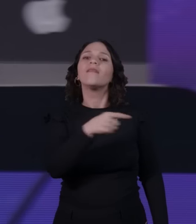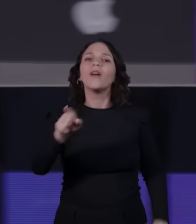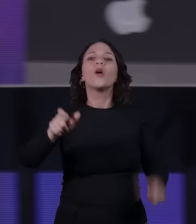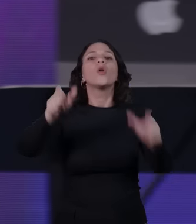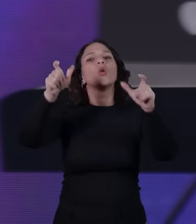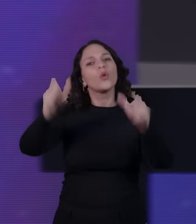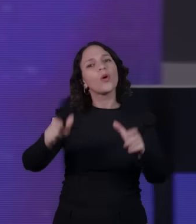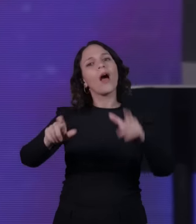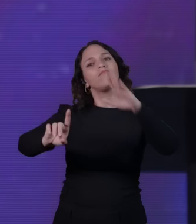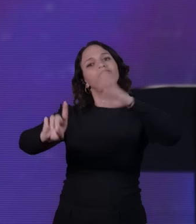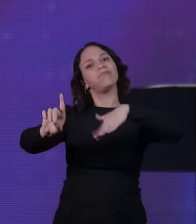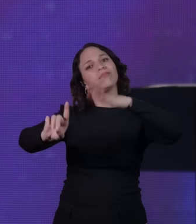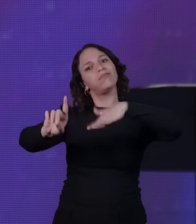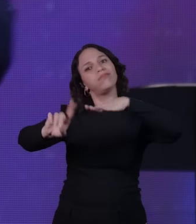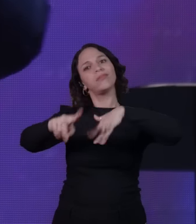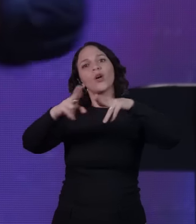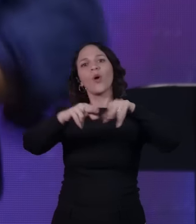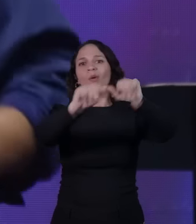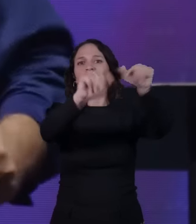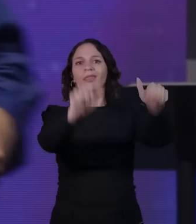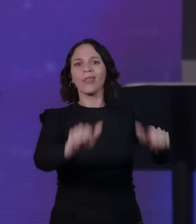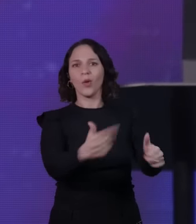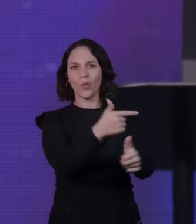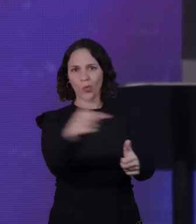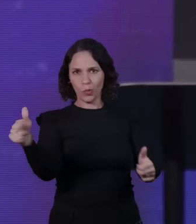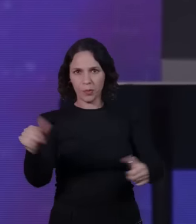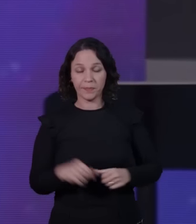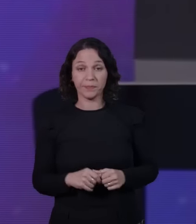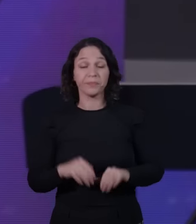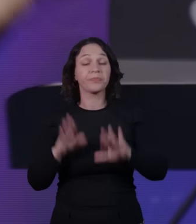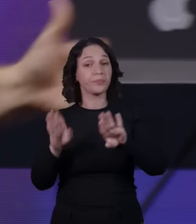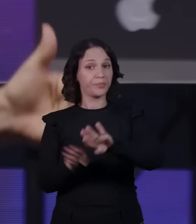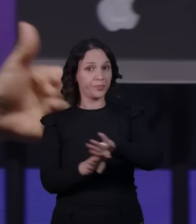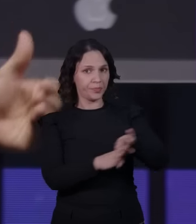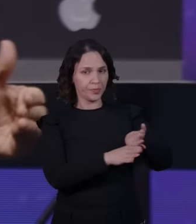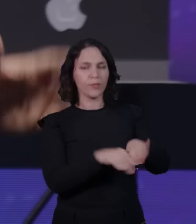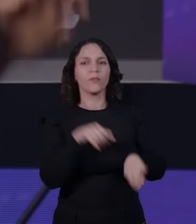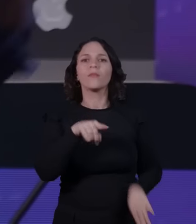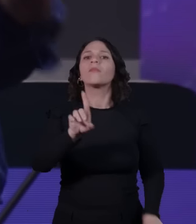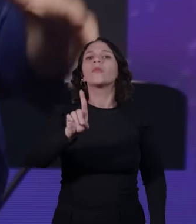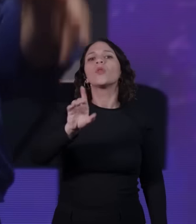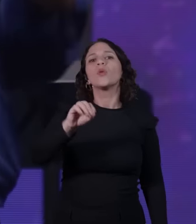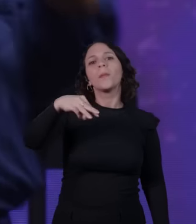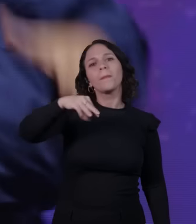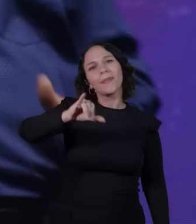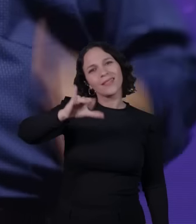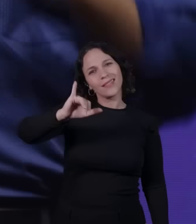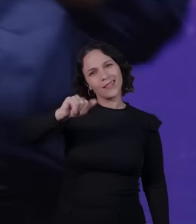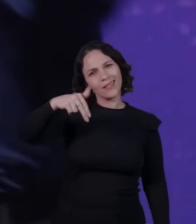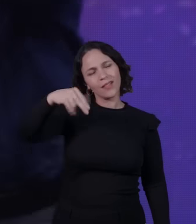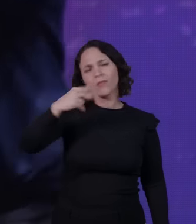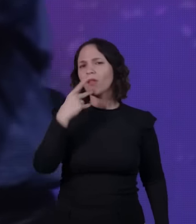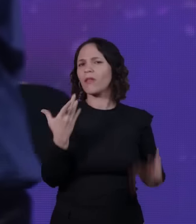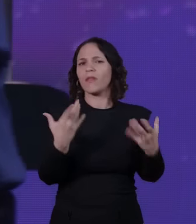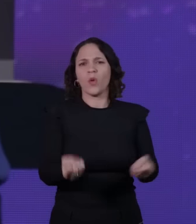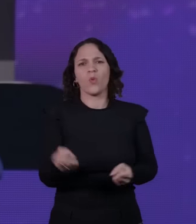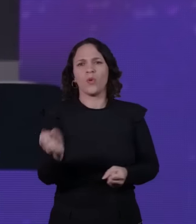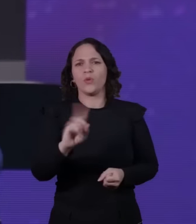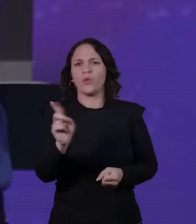como mais um dos deuses. Domiciano não admitiu o fato de que a igreja cristã se